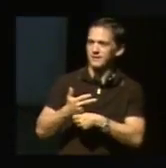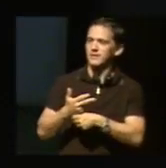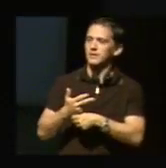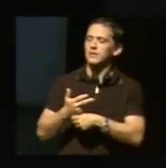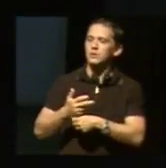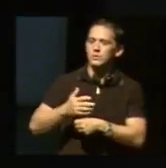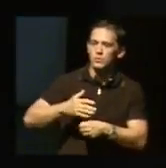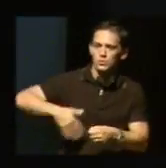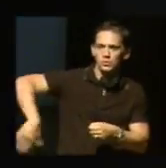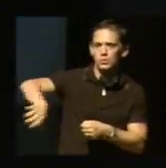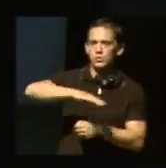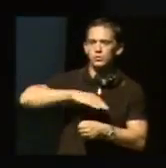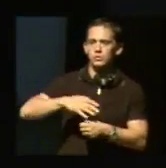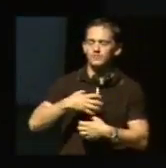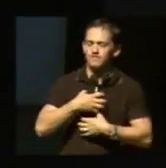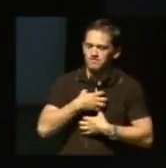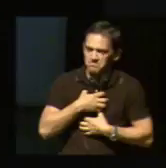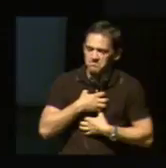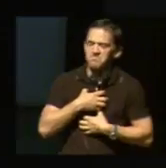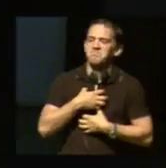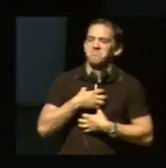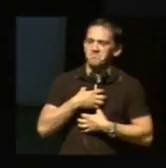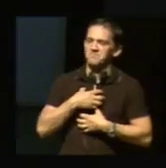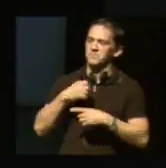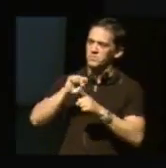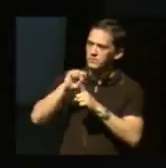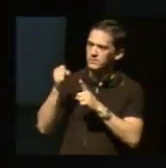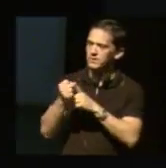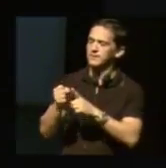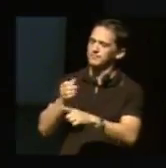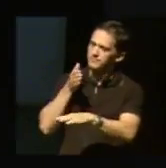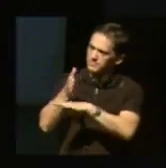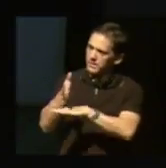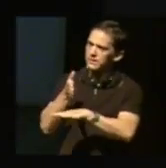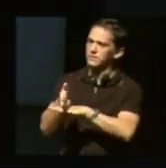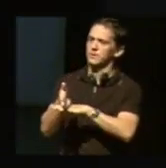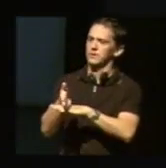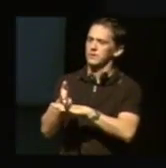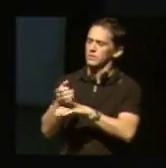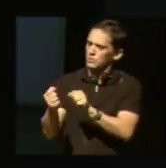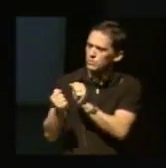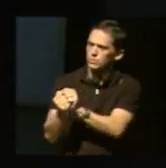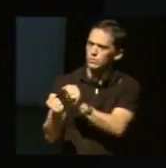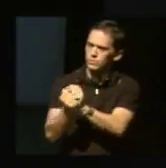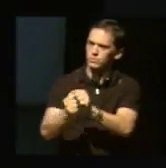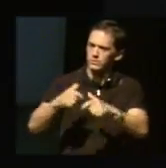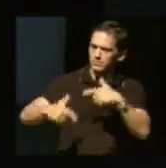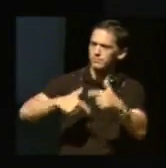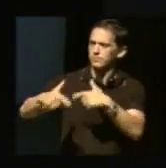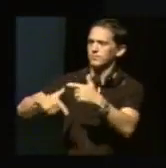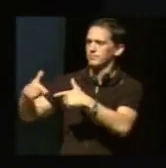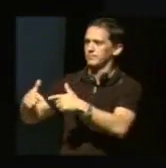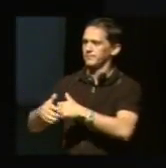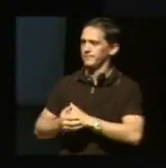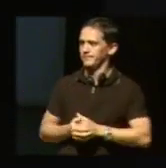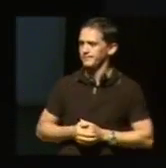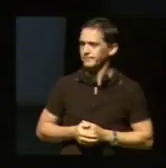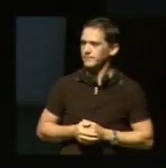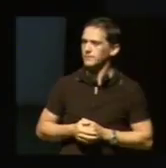maneira ou outra, se sentirem reintegradas na sociedade e valorizadas pela nossa sociedade. Eu quero